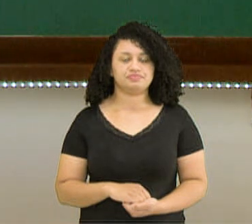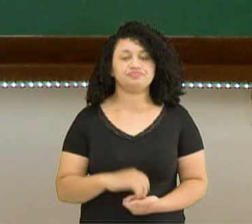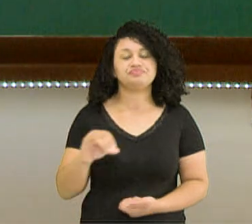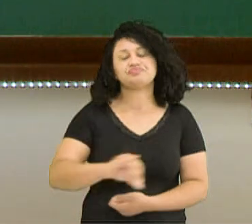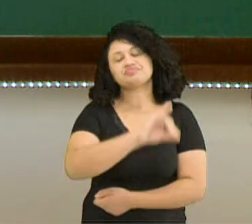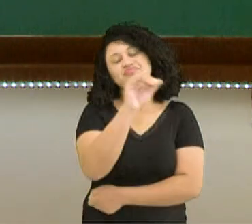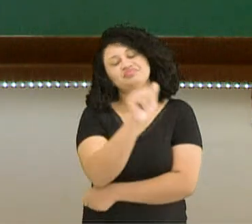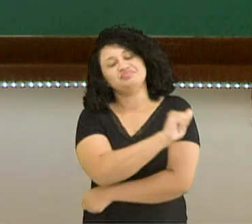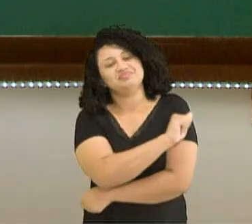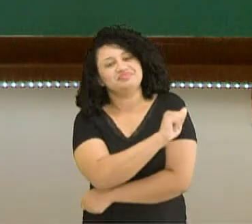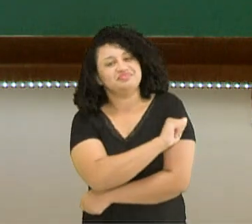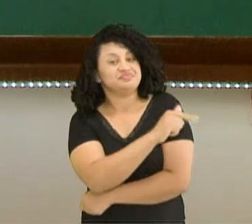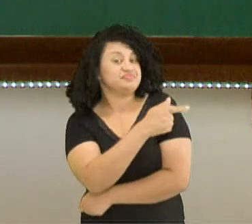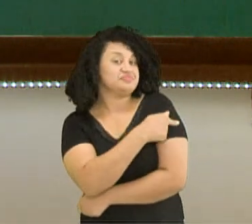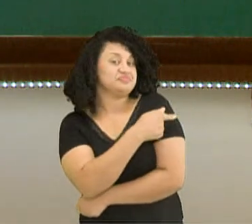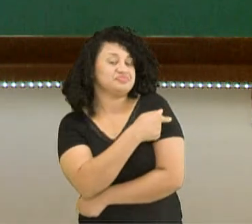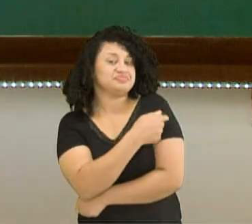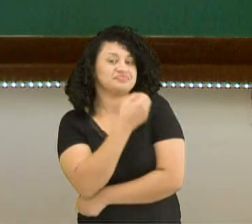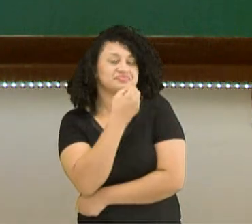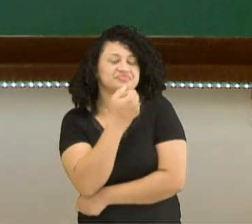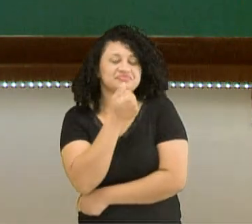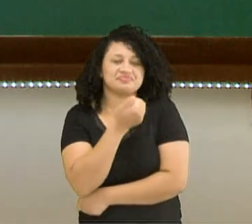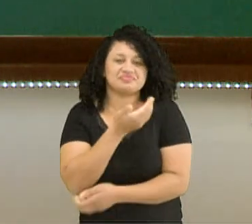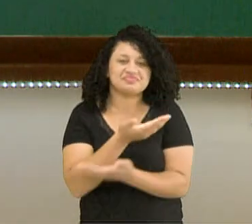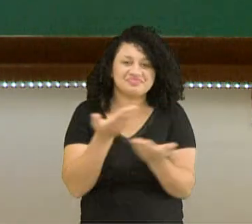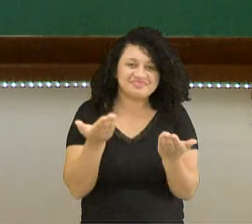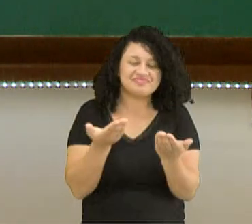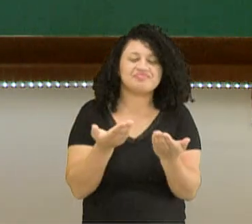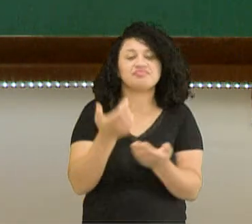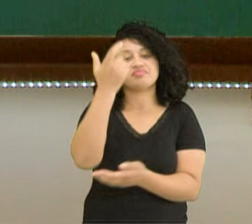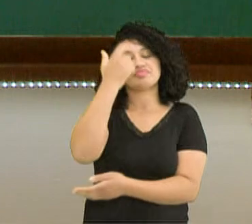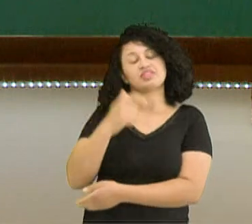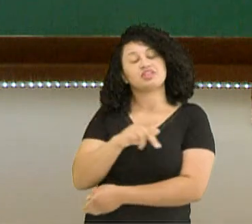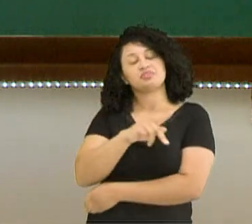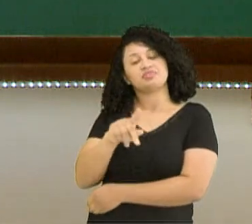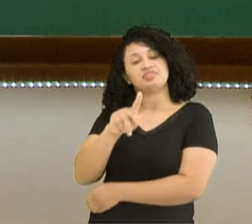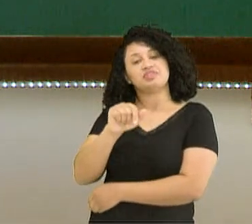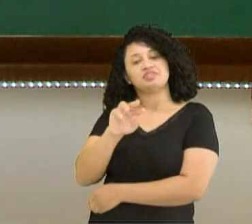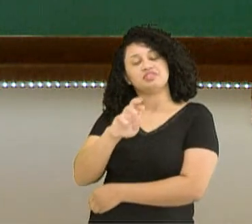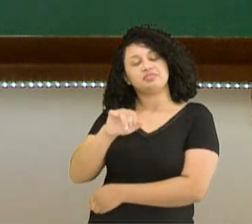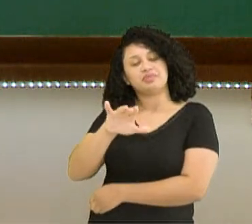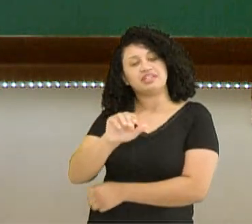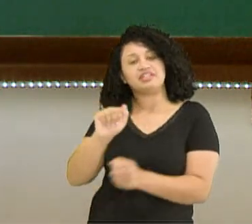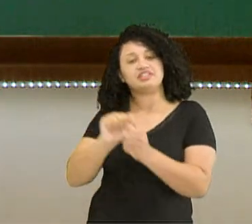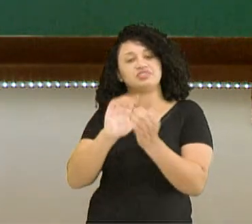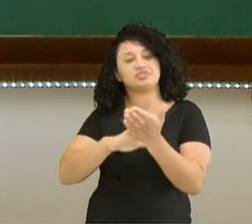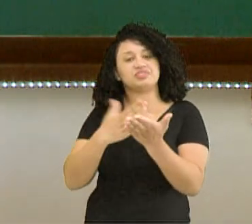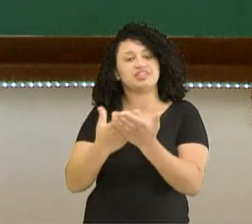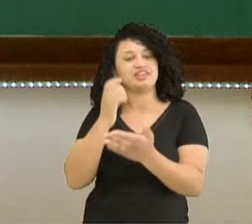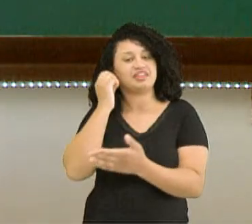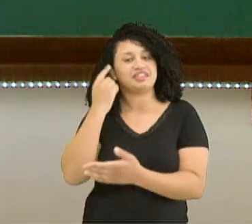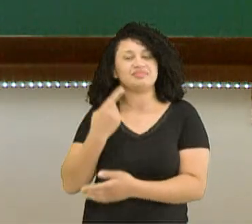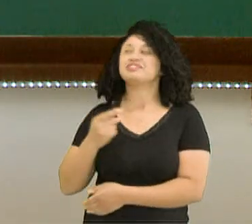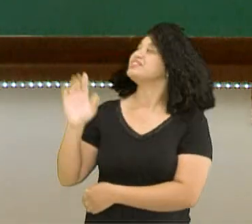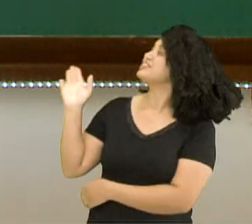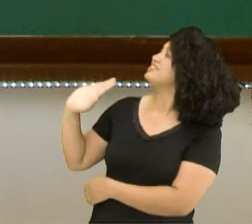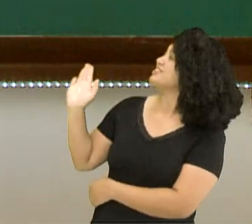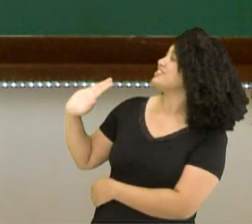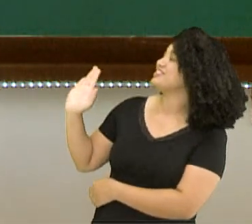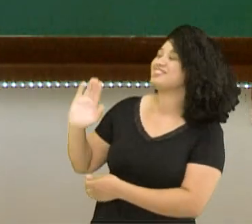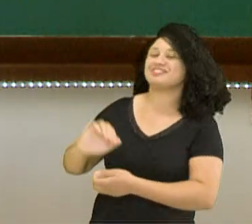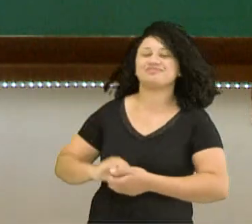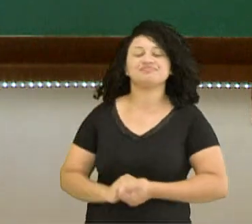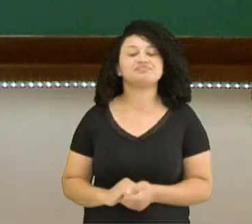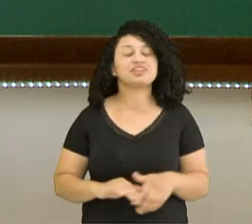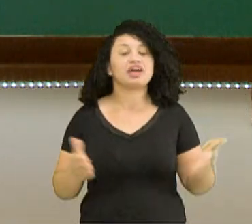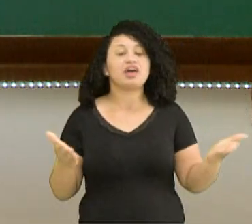students! Olá, estudantes do 7º ano. Tudo tranquilo? Eu, a teacher Patrícia, a nossa intérprete Jéssica. Hello, Jéssica!